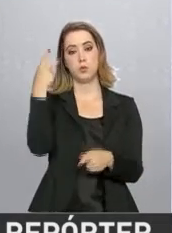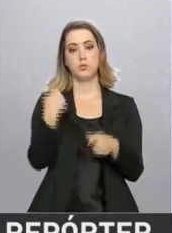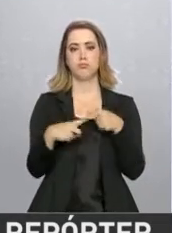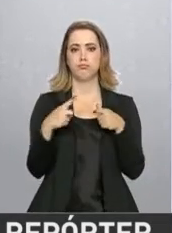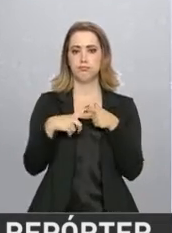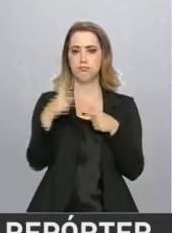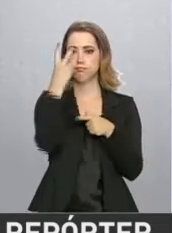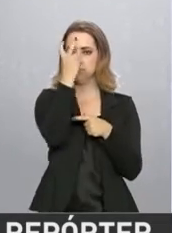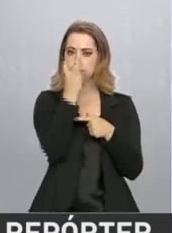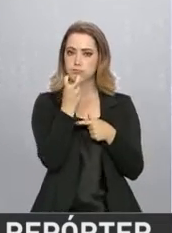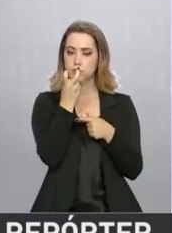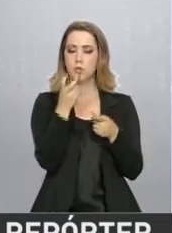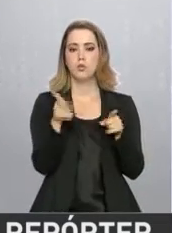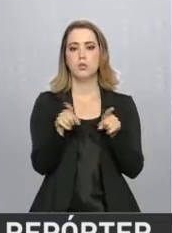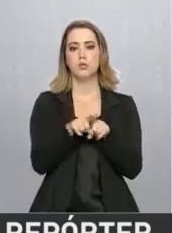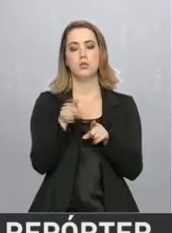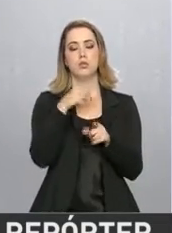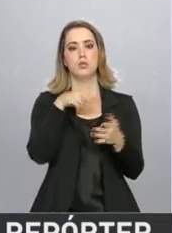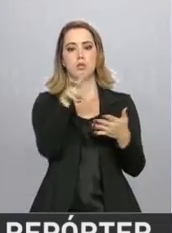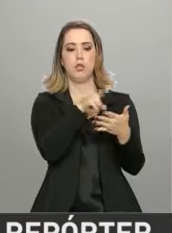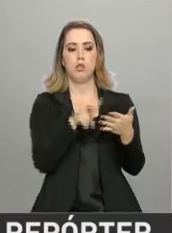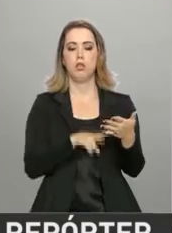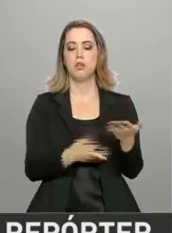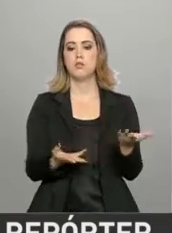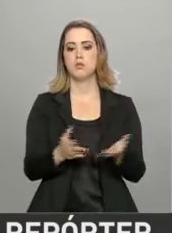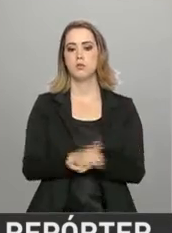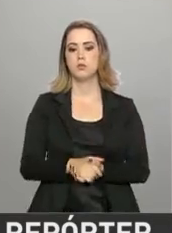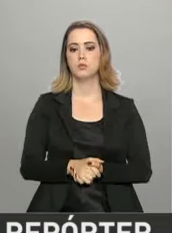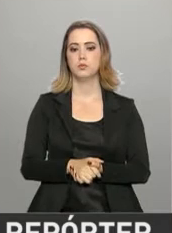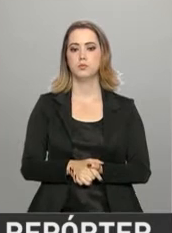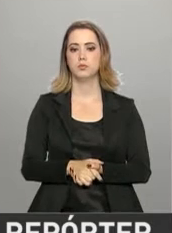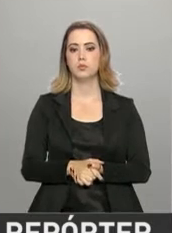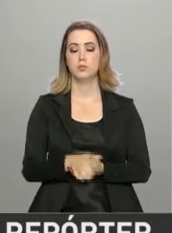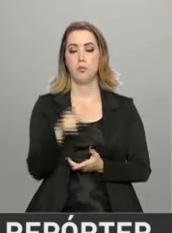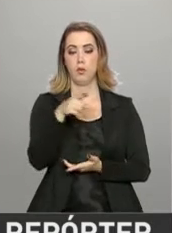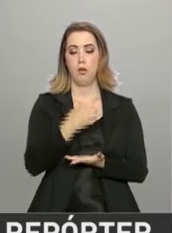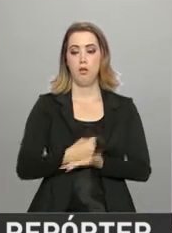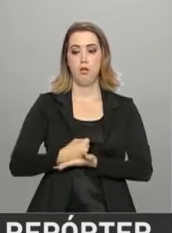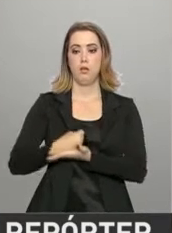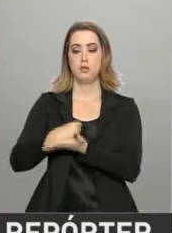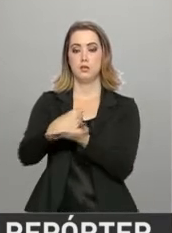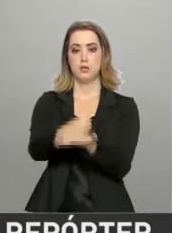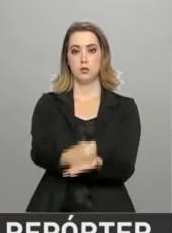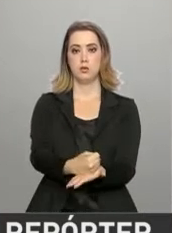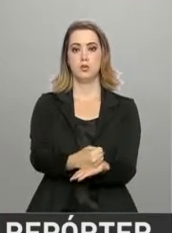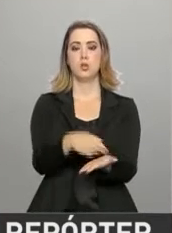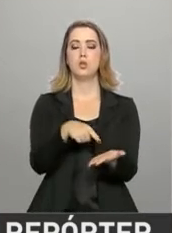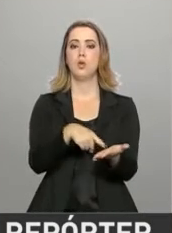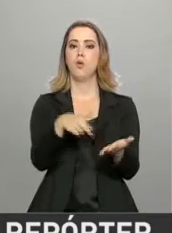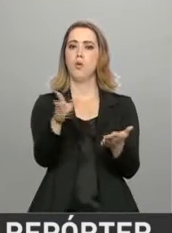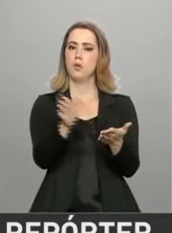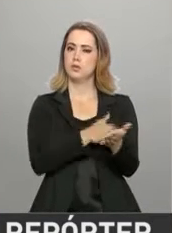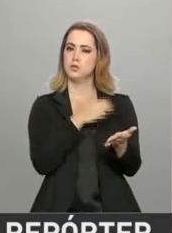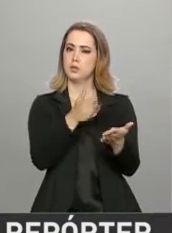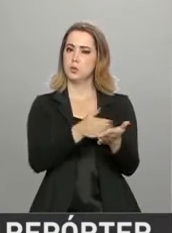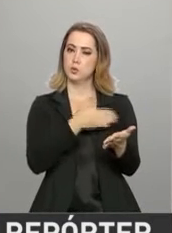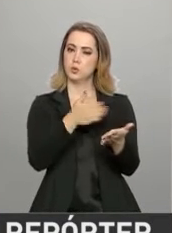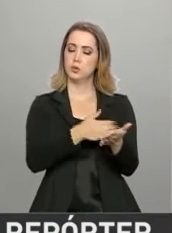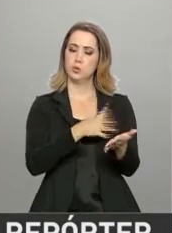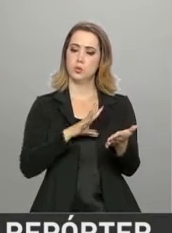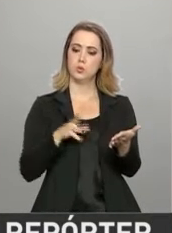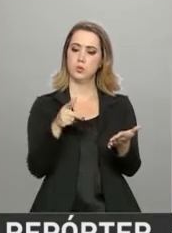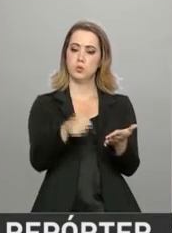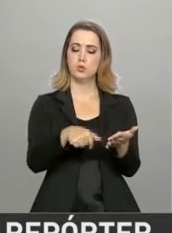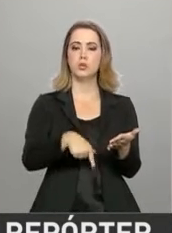ou dificuldades para ler texto impresso. Ele disponibiliza o acervo não só produzido dentro